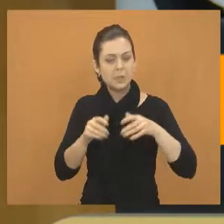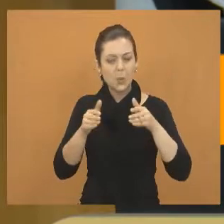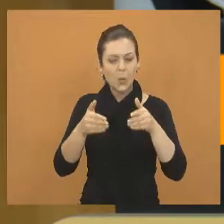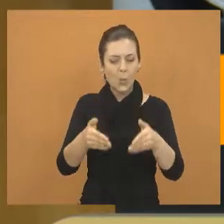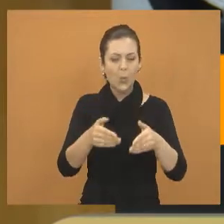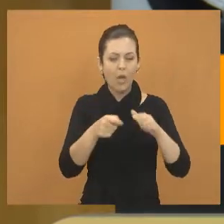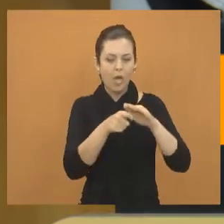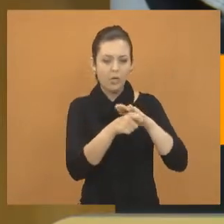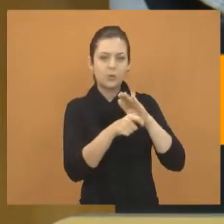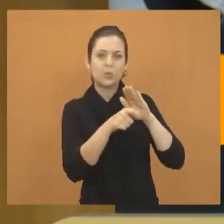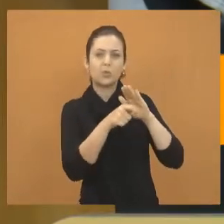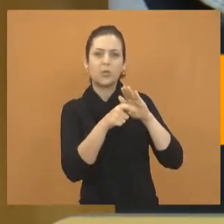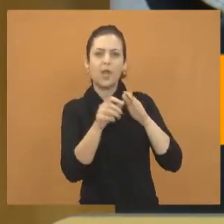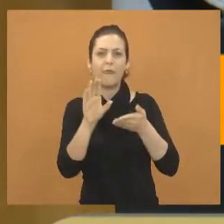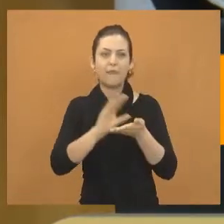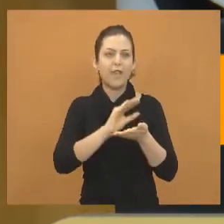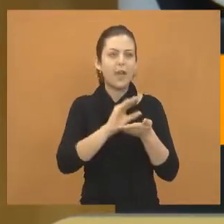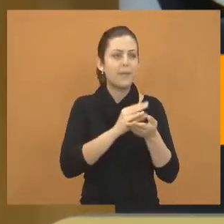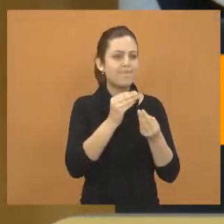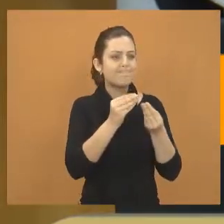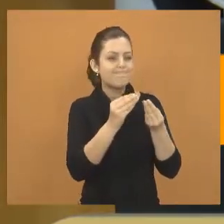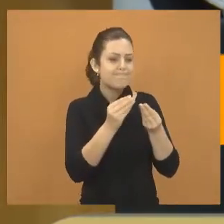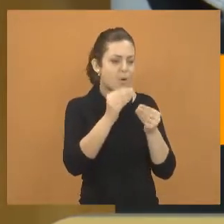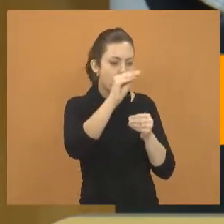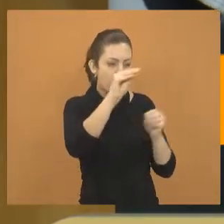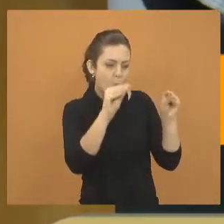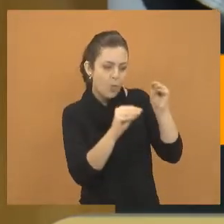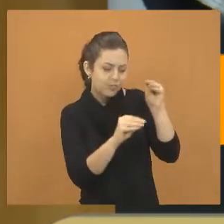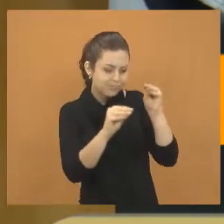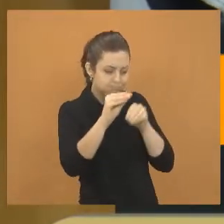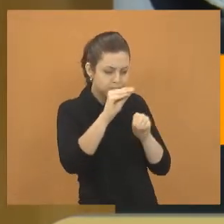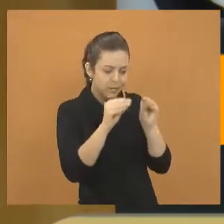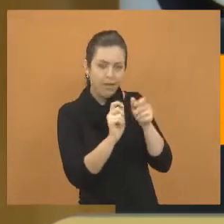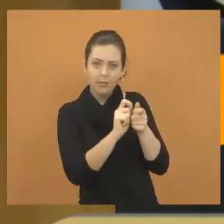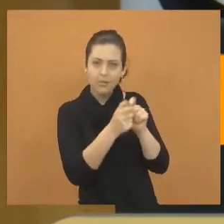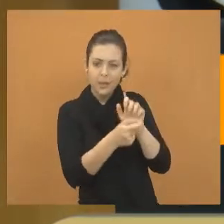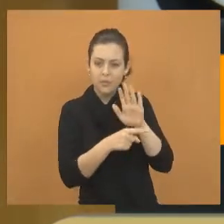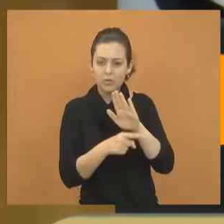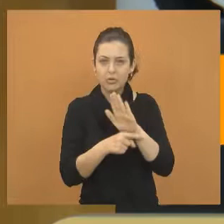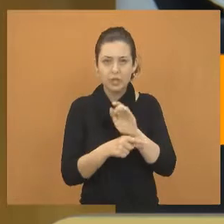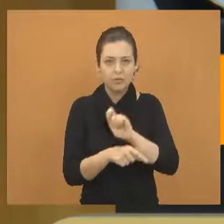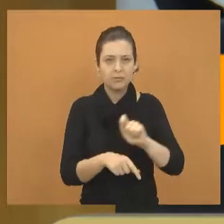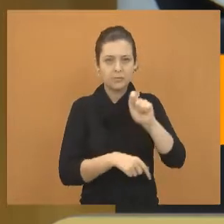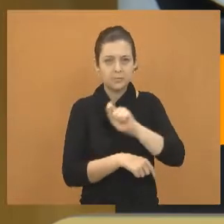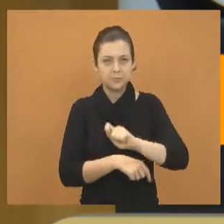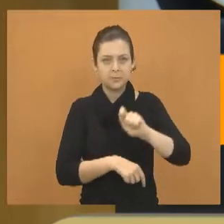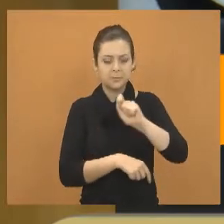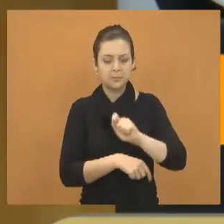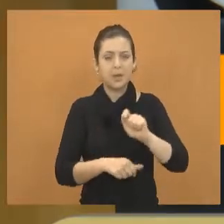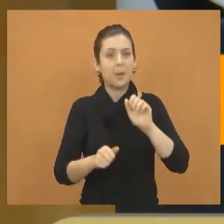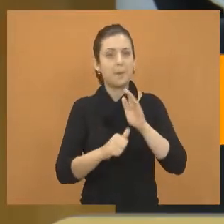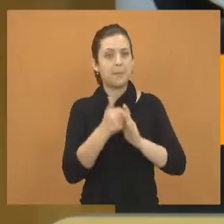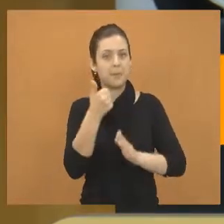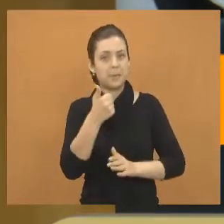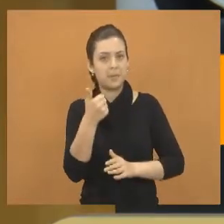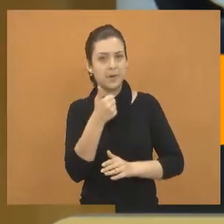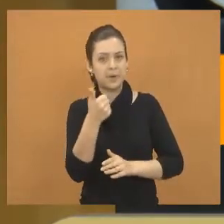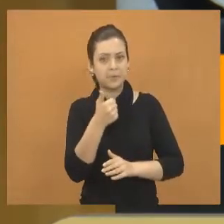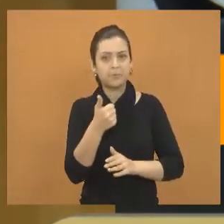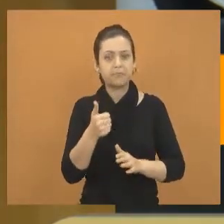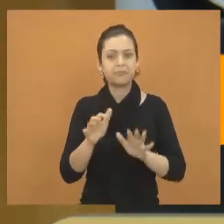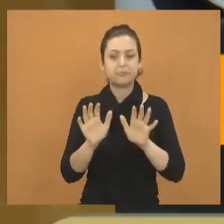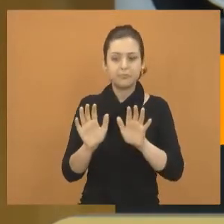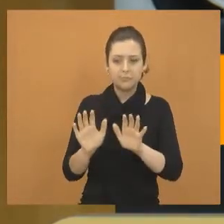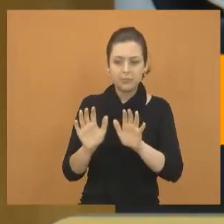desse orçamento verbas que a gente possa canalizar e ajudar essas entidades. Primeiramente, a manter